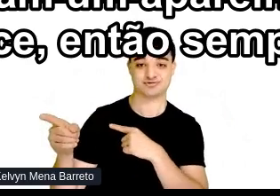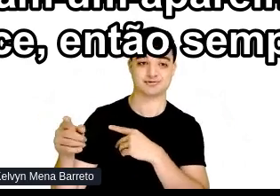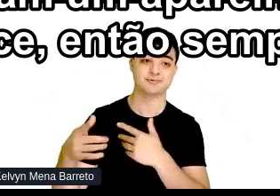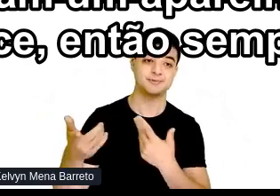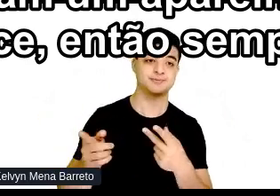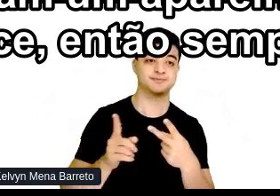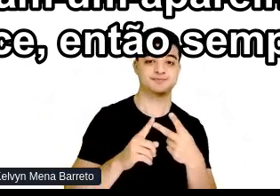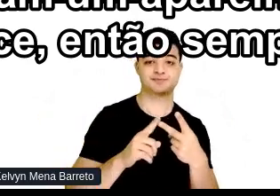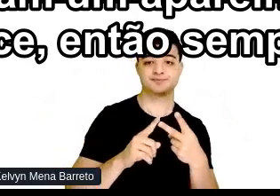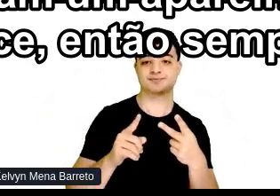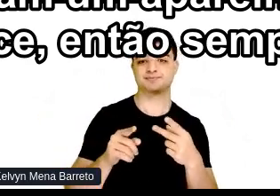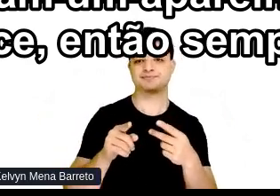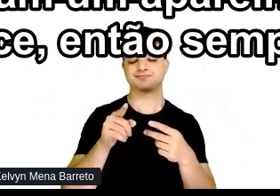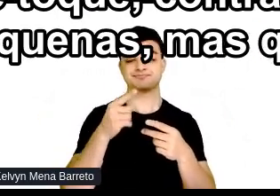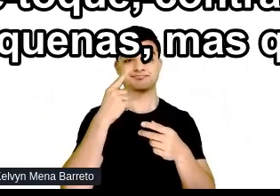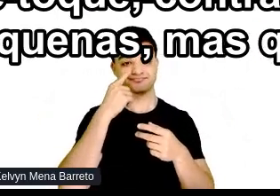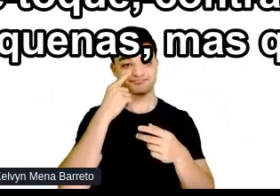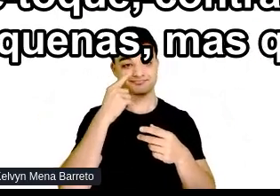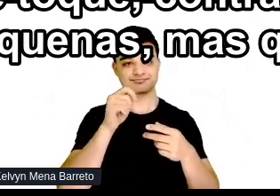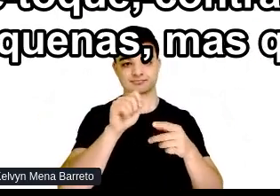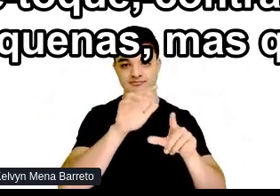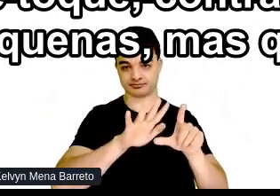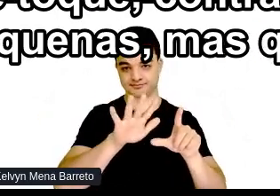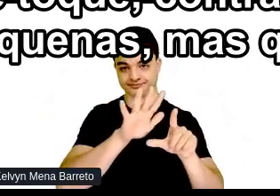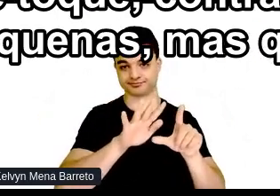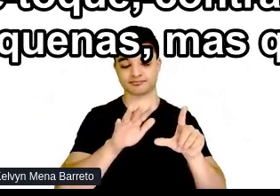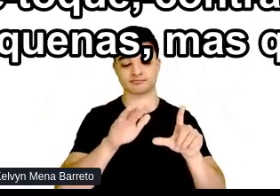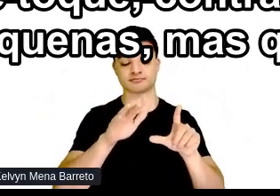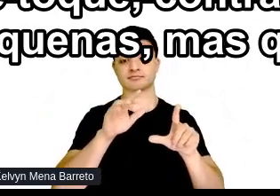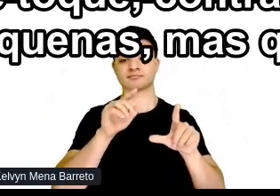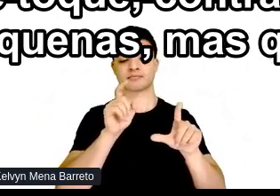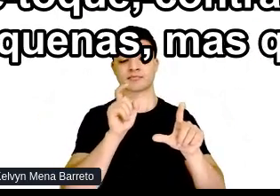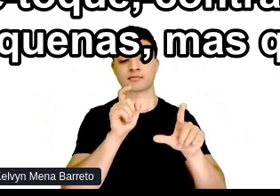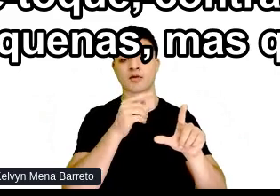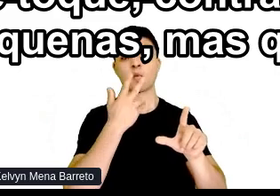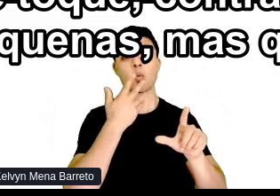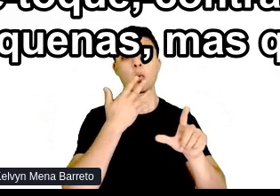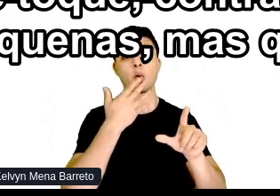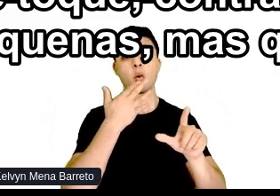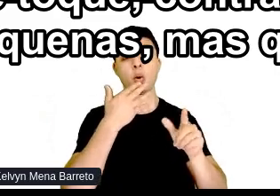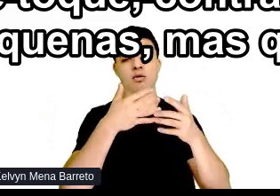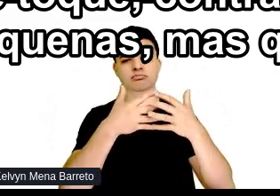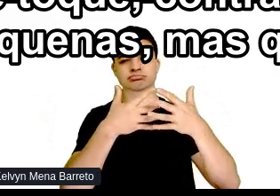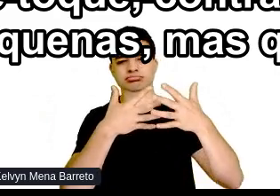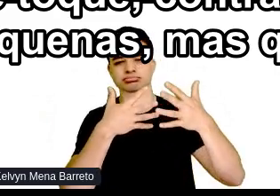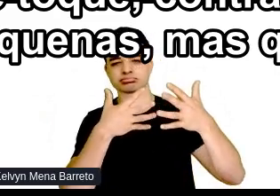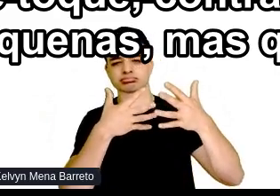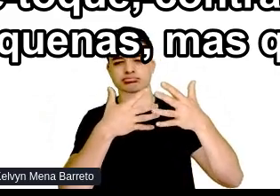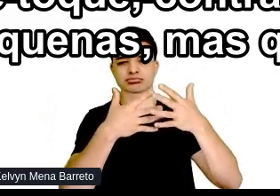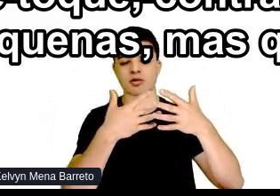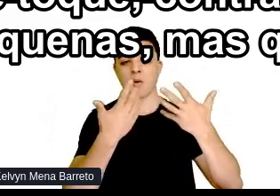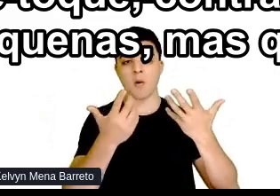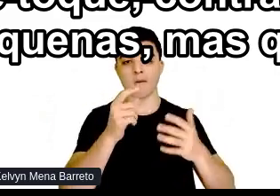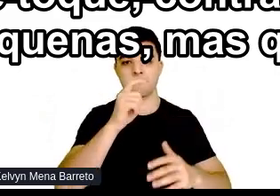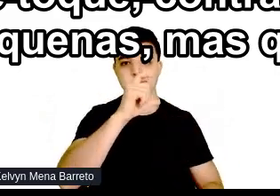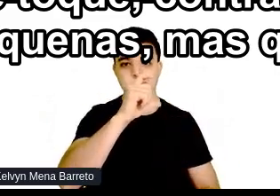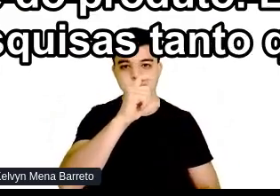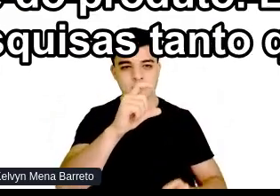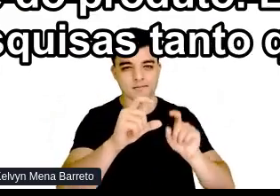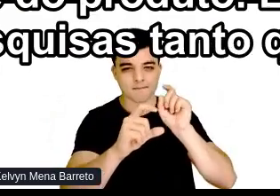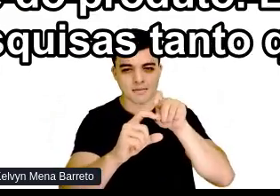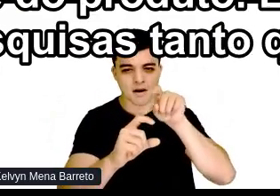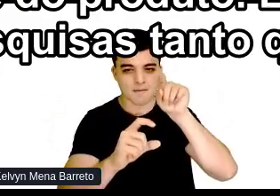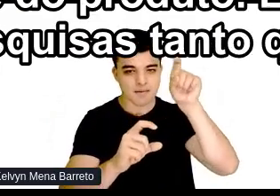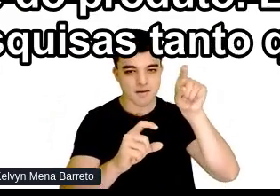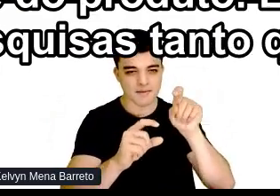principais portais ao compartilhar uma notícia, para eles irem se familiarizando, né, quais são os sites que eles podem acessar, e também seria a fonte na imagem